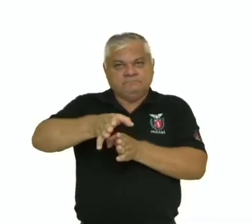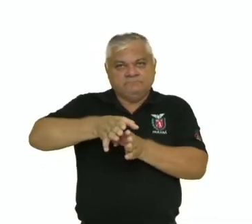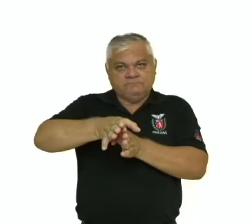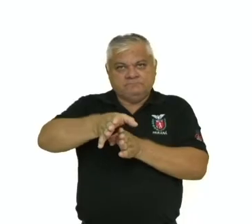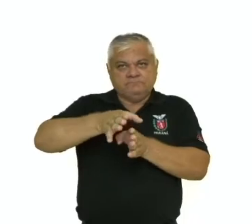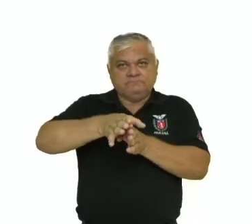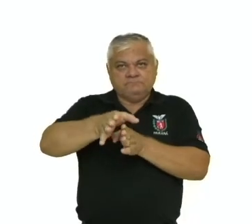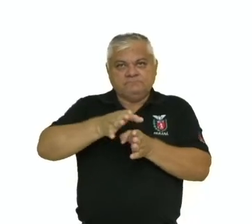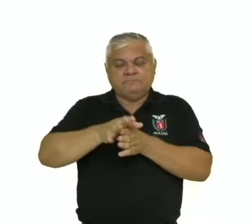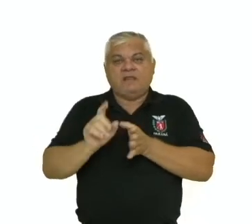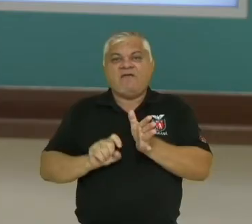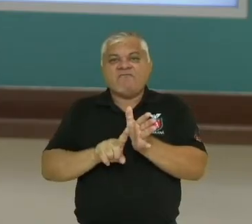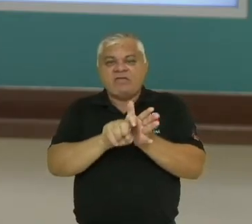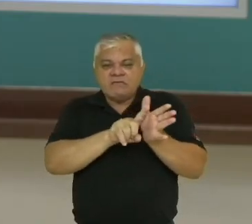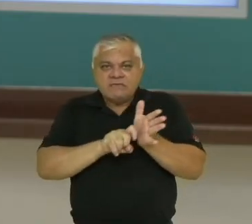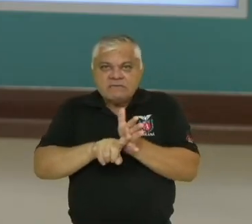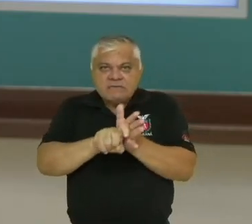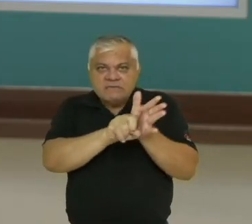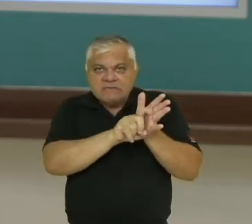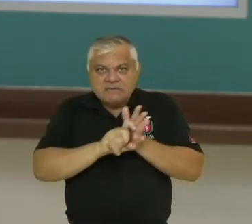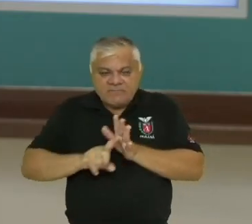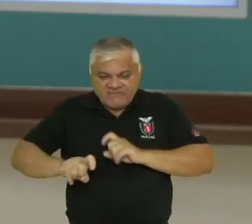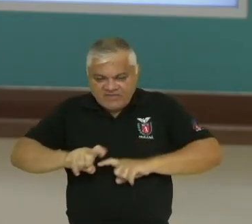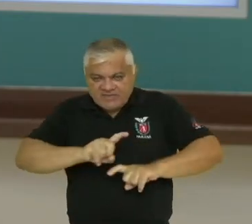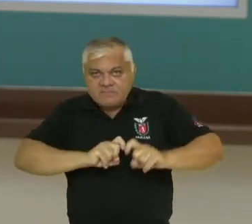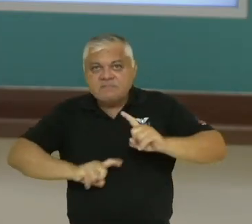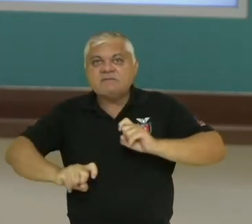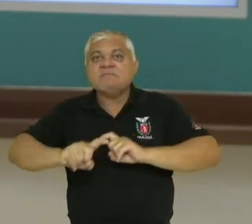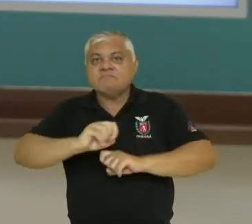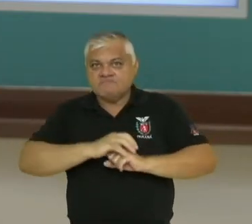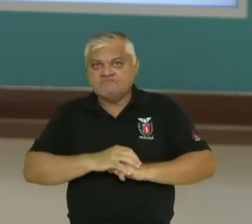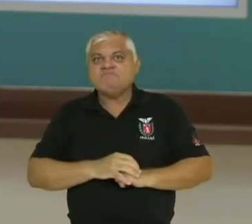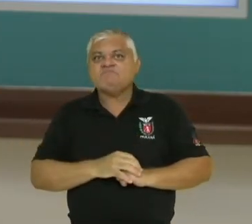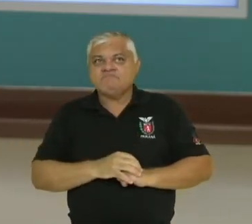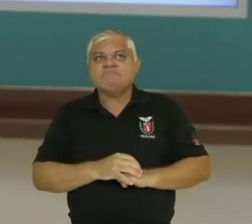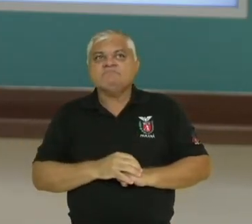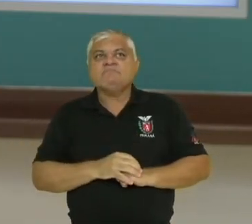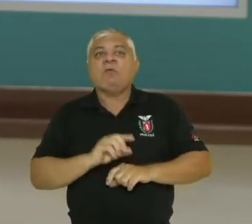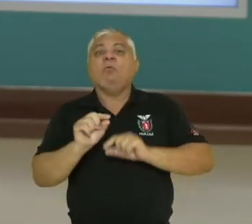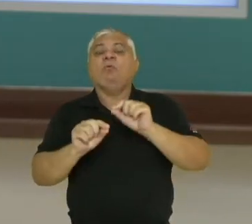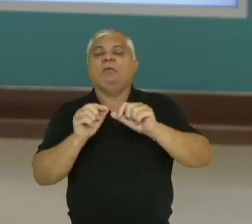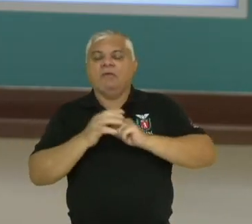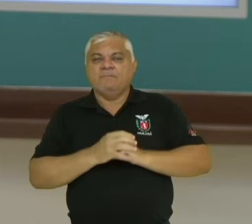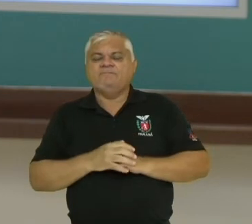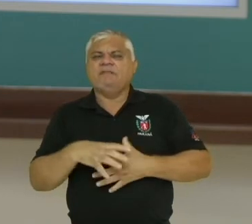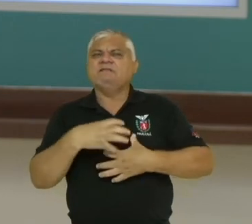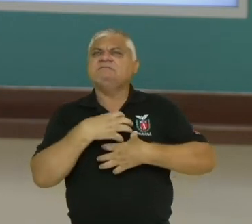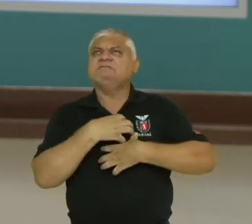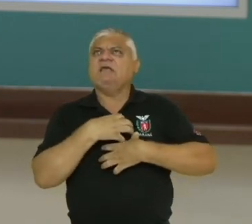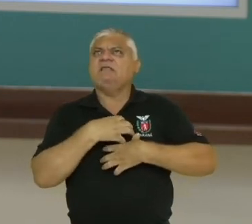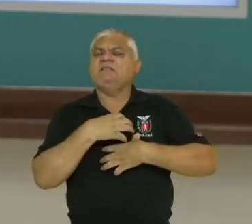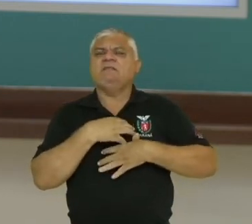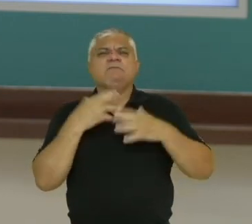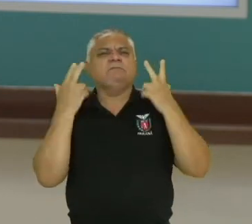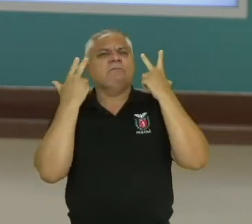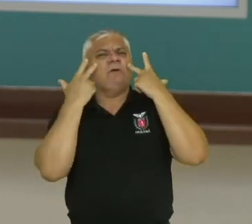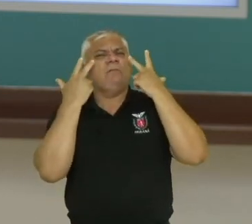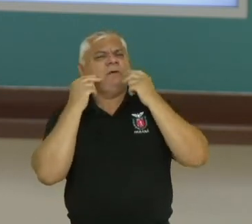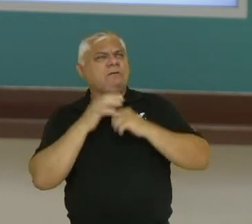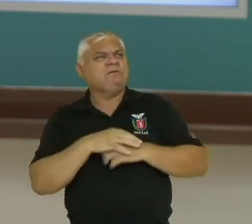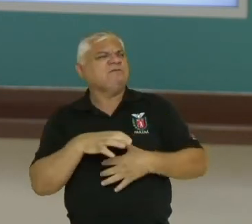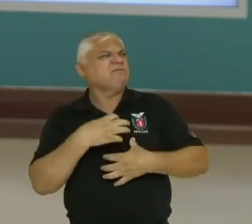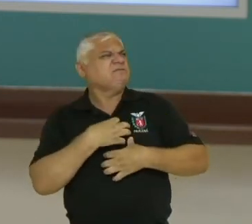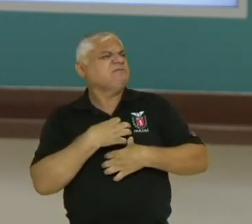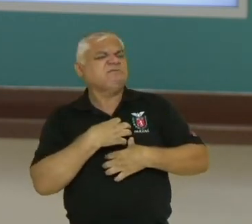sobre verminoses, doenças causadas por vermes. Nós temos aqui, sintomas comuns. Então, quando